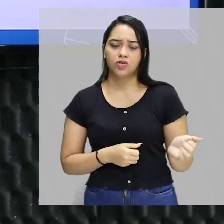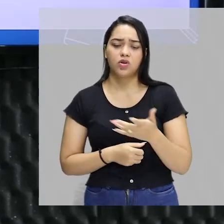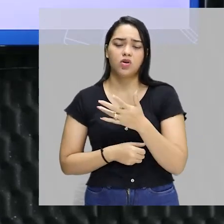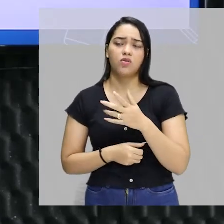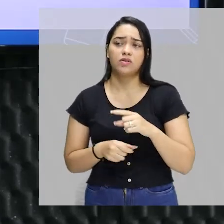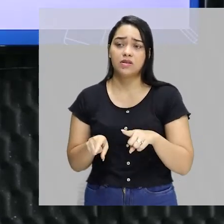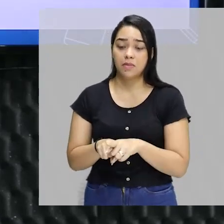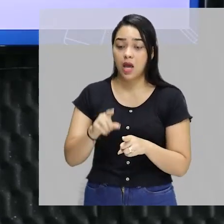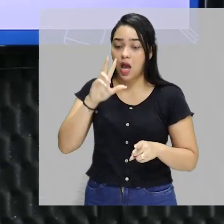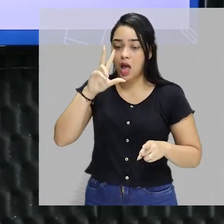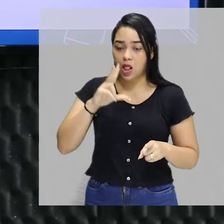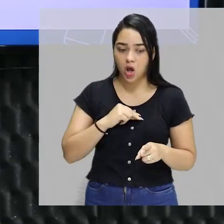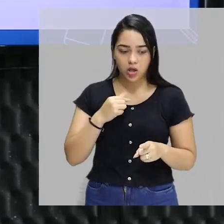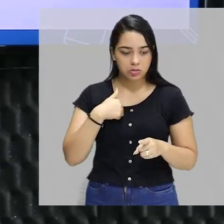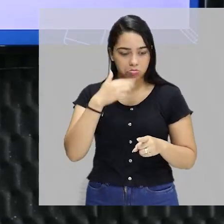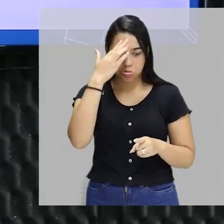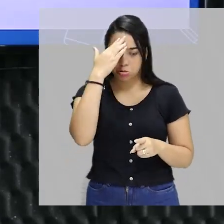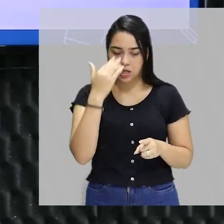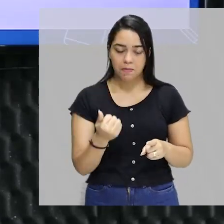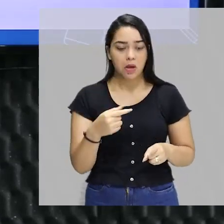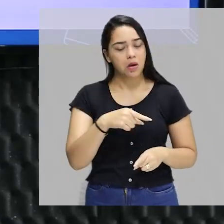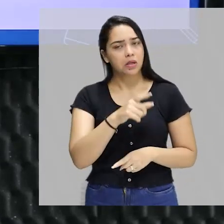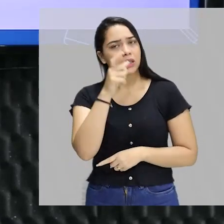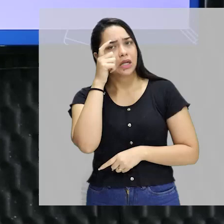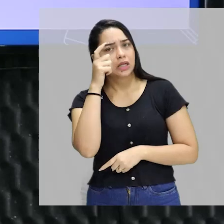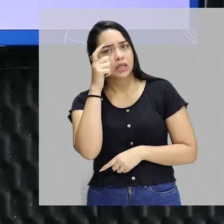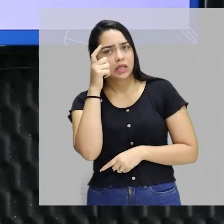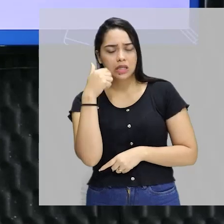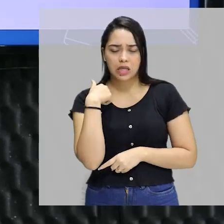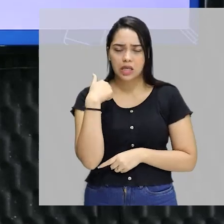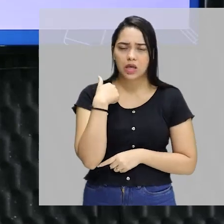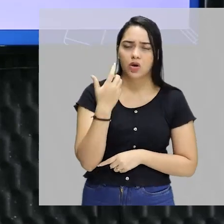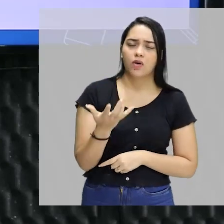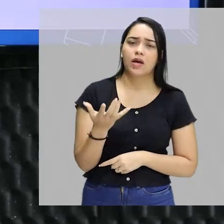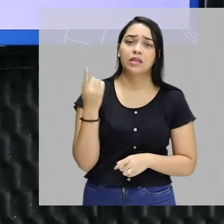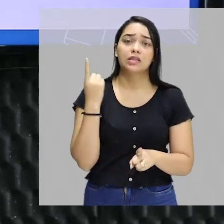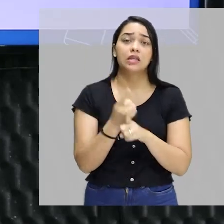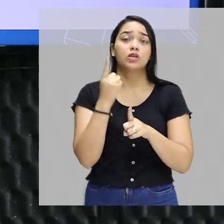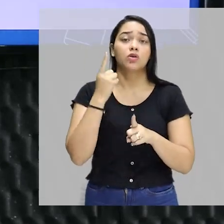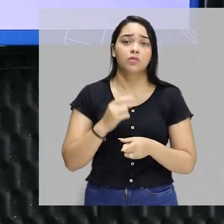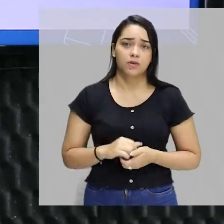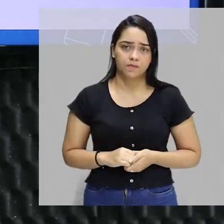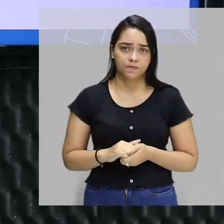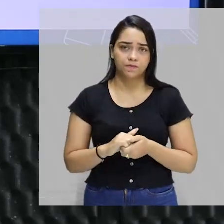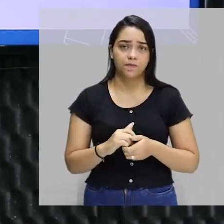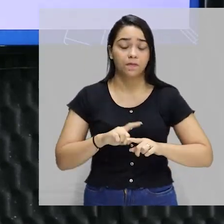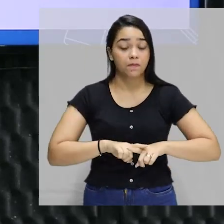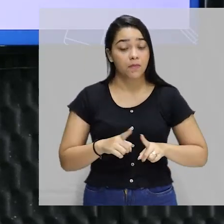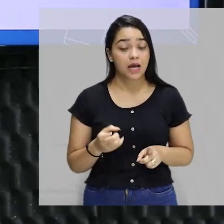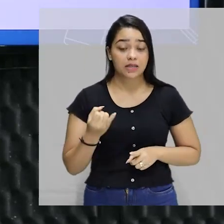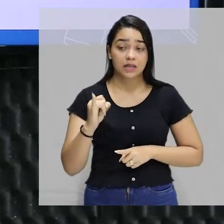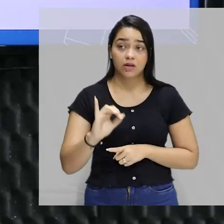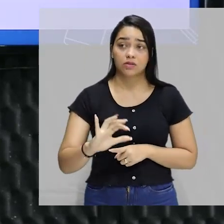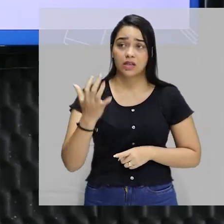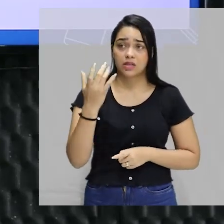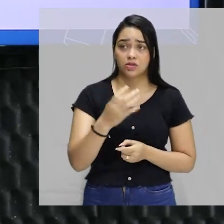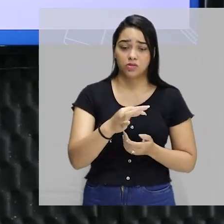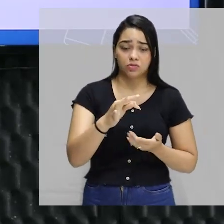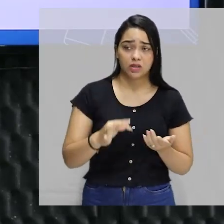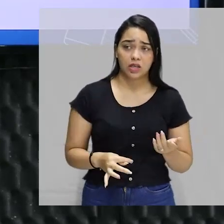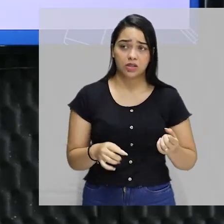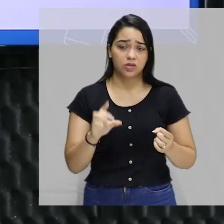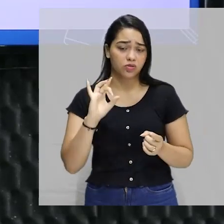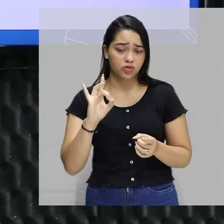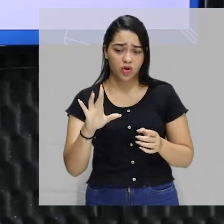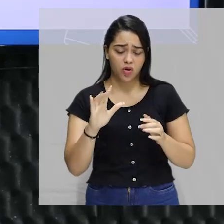descobertas. Nossa, isso eu não sabia. Olha que interessante o que eu acabei de descobrir. Mas se acontece de eu pegar um texto e